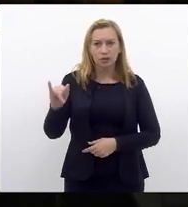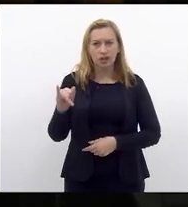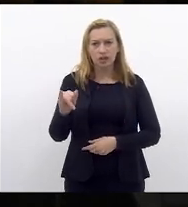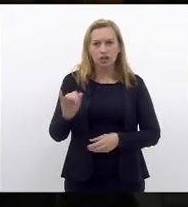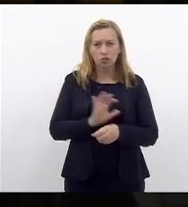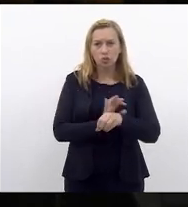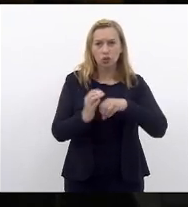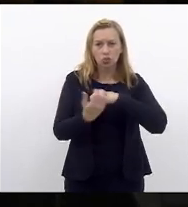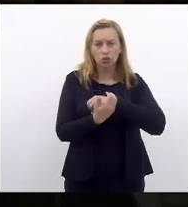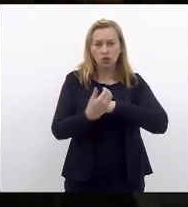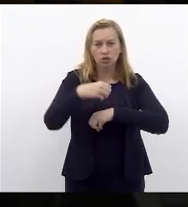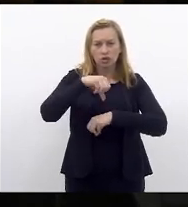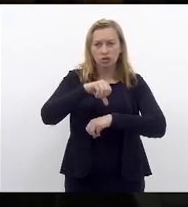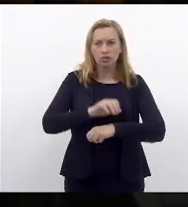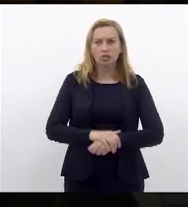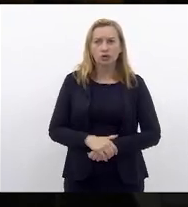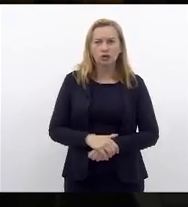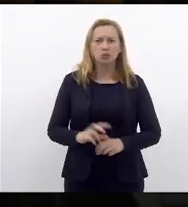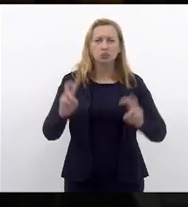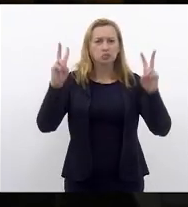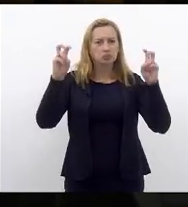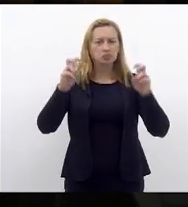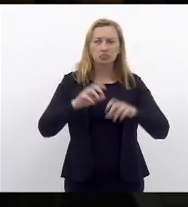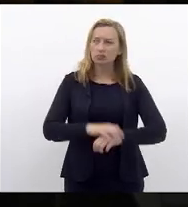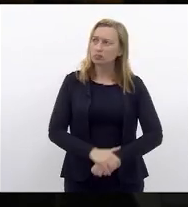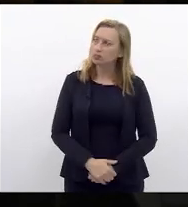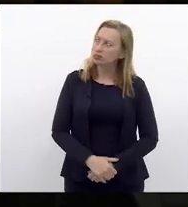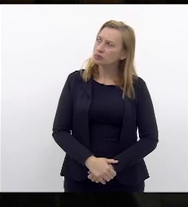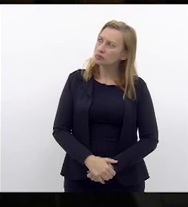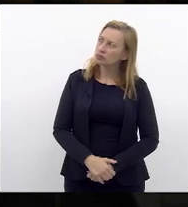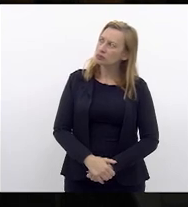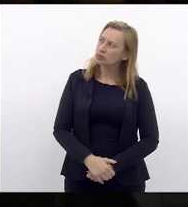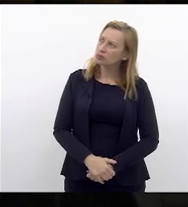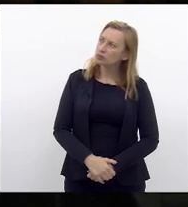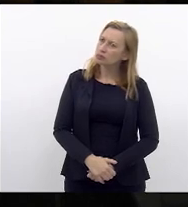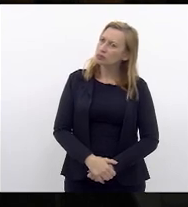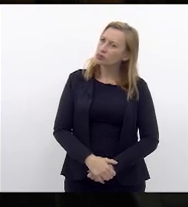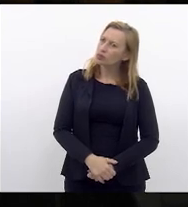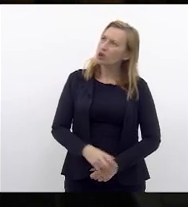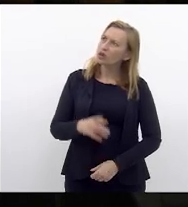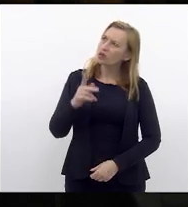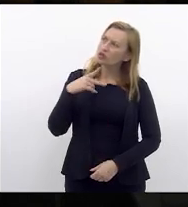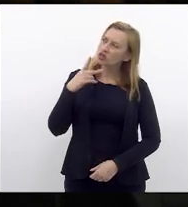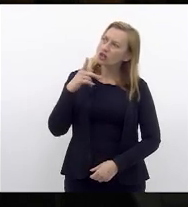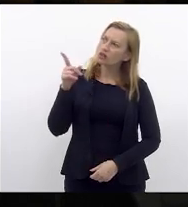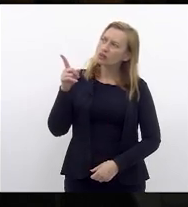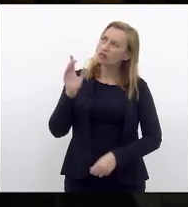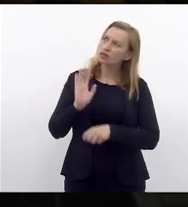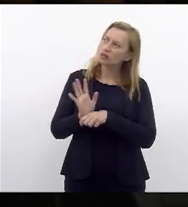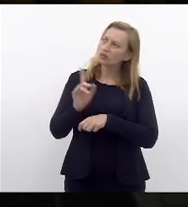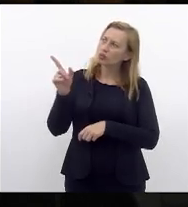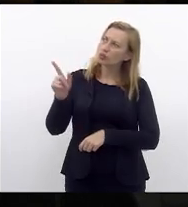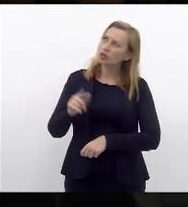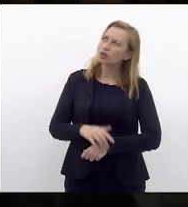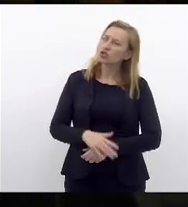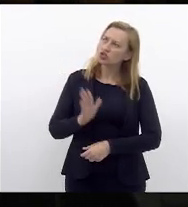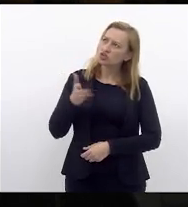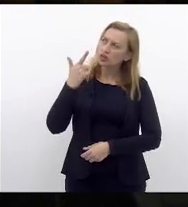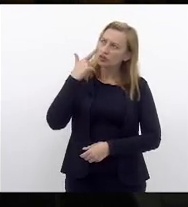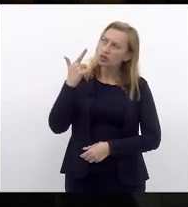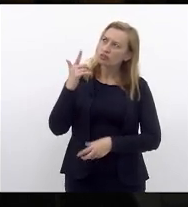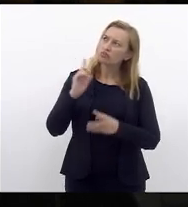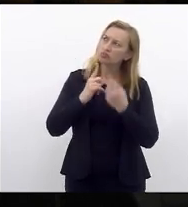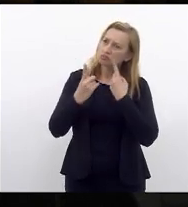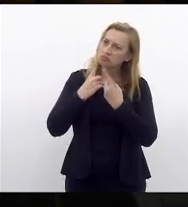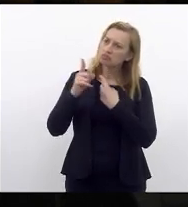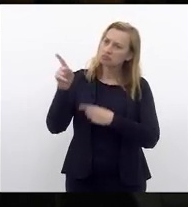Covid sobre esse tema. E eu falei, eu já vi esse filme, eu já debati